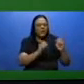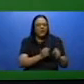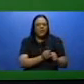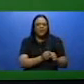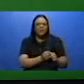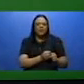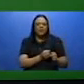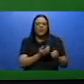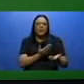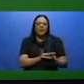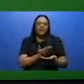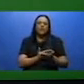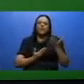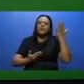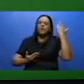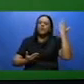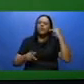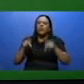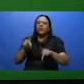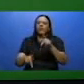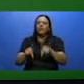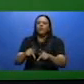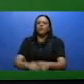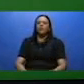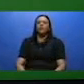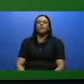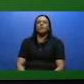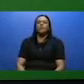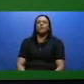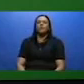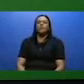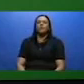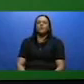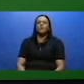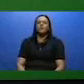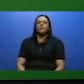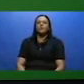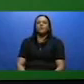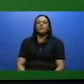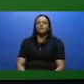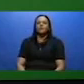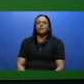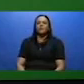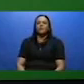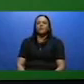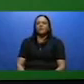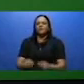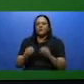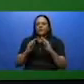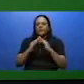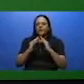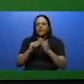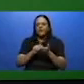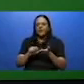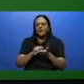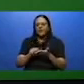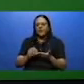as histórias dos povos passados, tá? Muito bem. Vamos para a nossa tarefa?